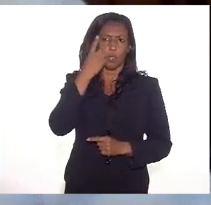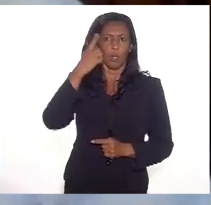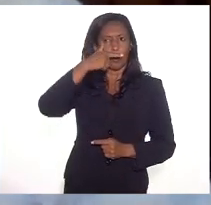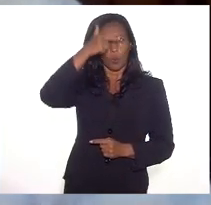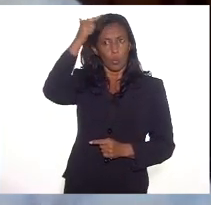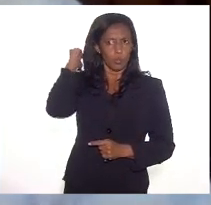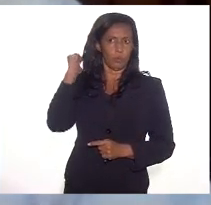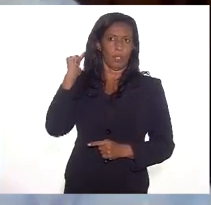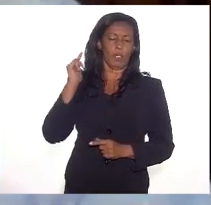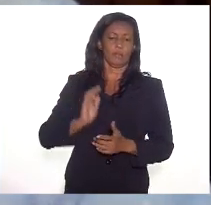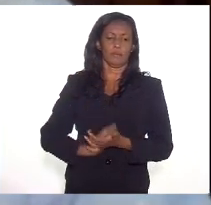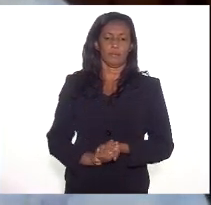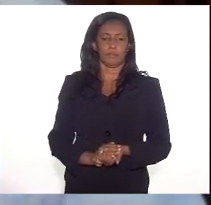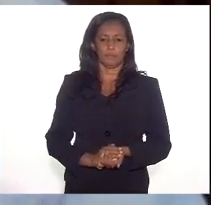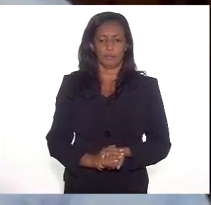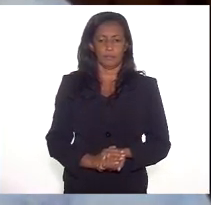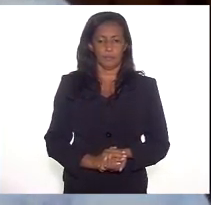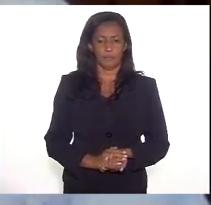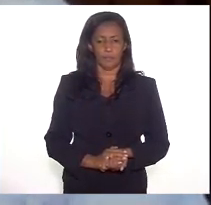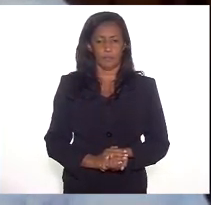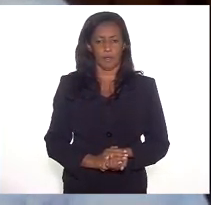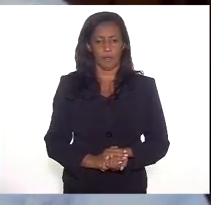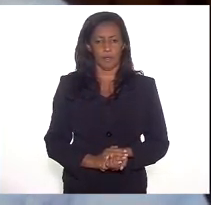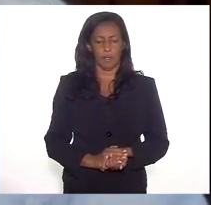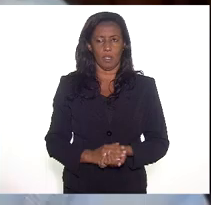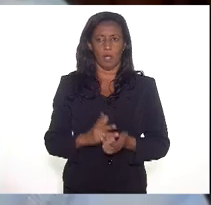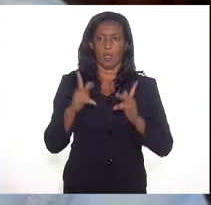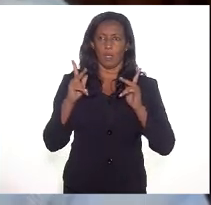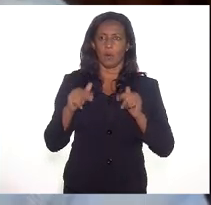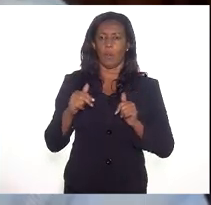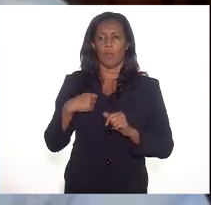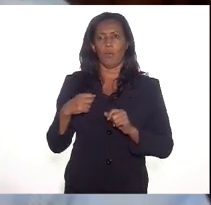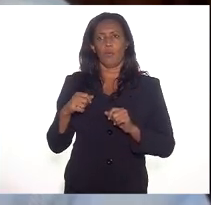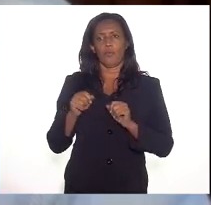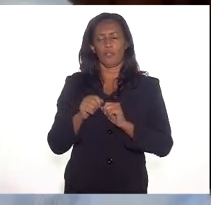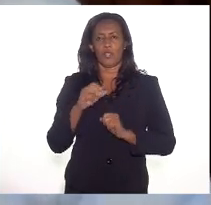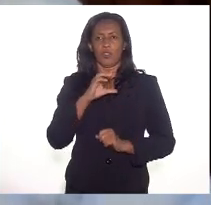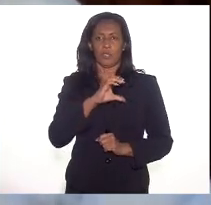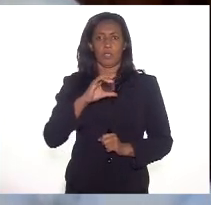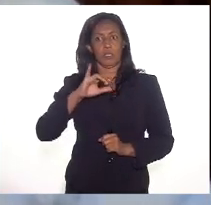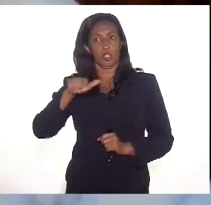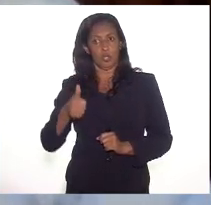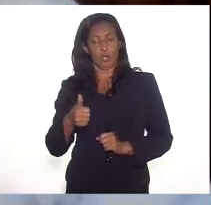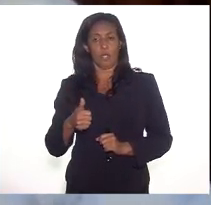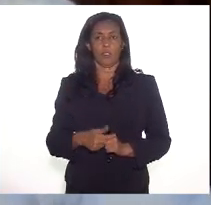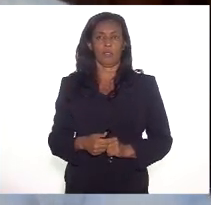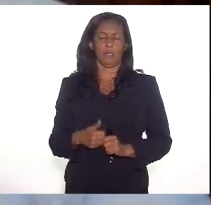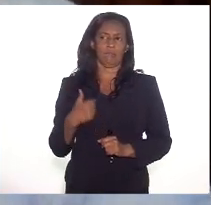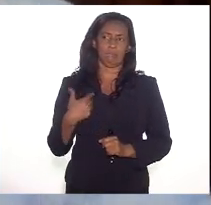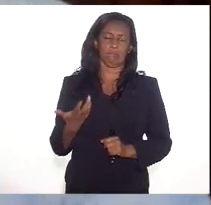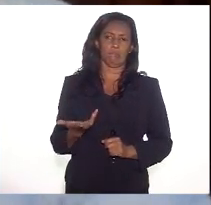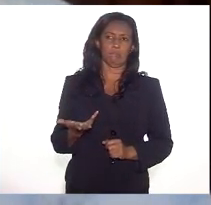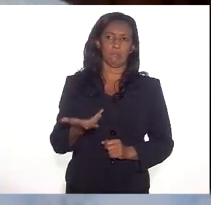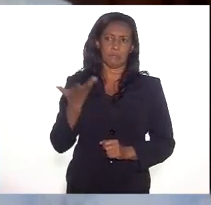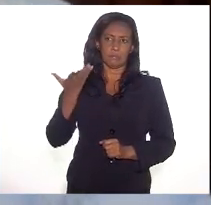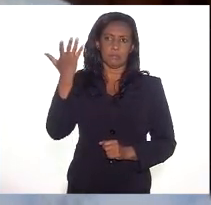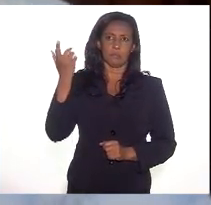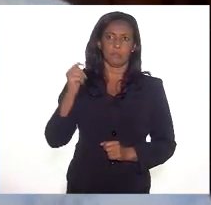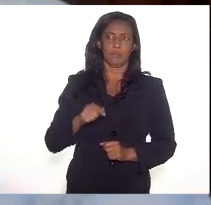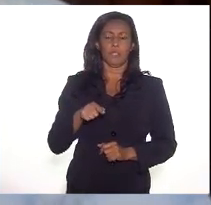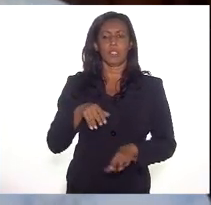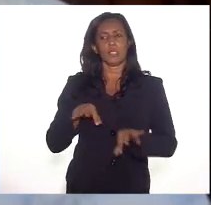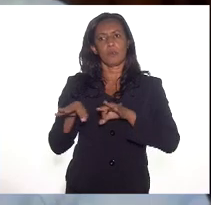não mais emitindo, como fiz pela CCJ na forma, mas agora no mérito, eu queria exaltar aqui que nesse projeto,